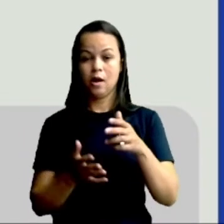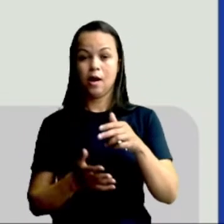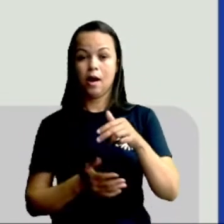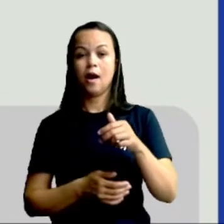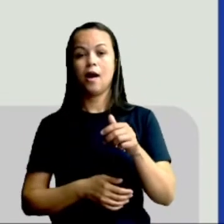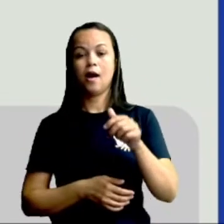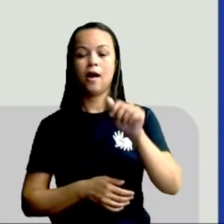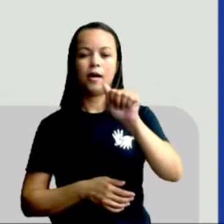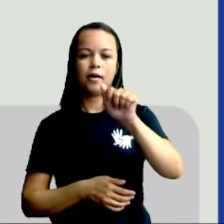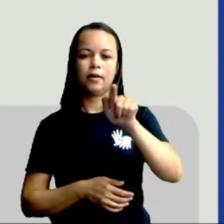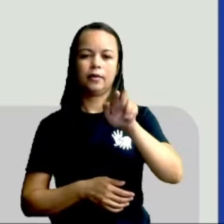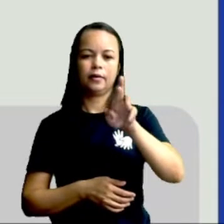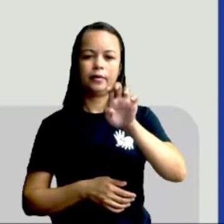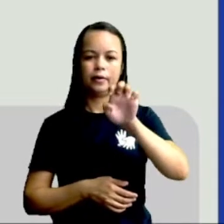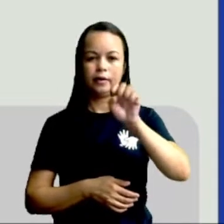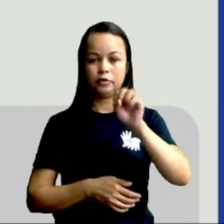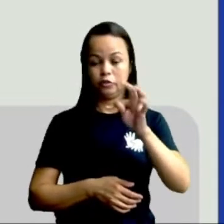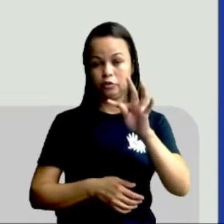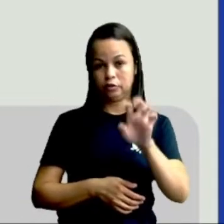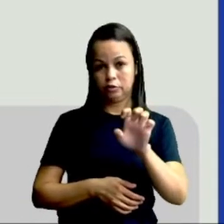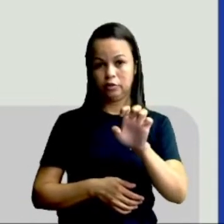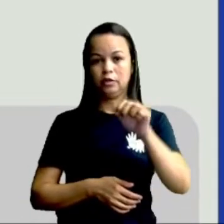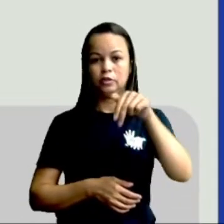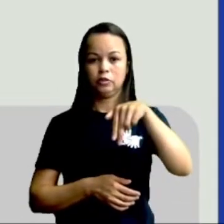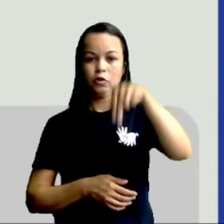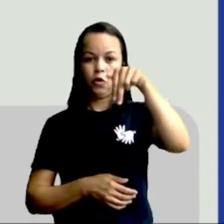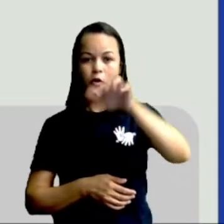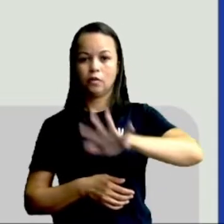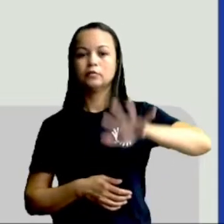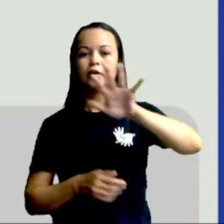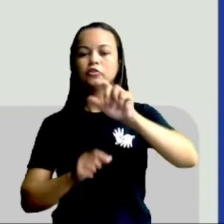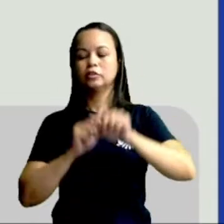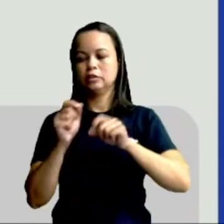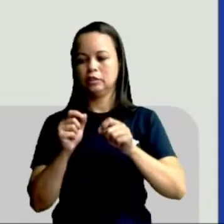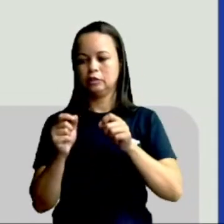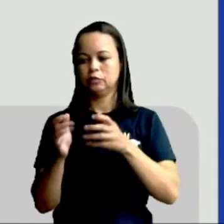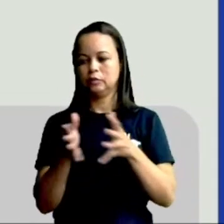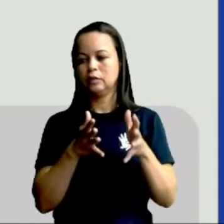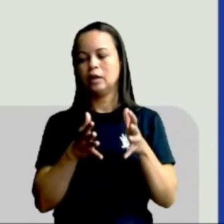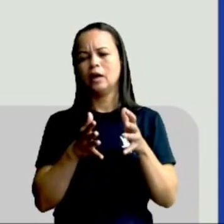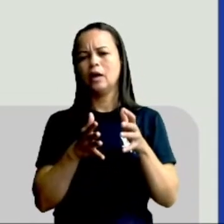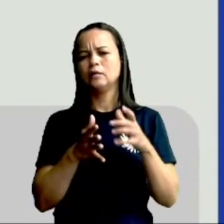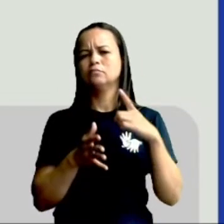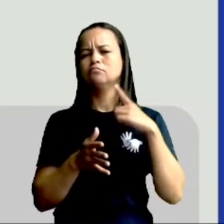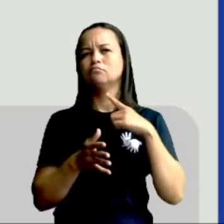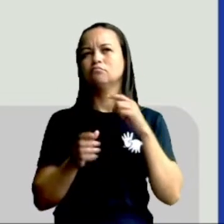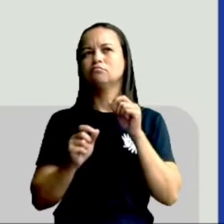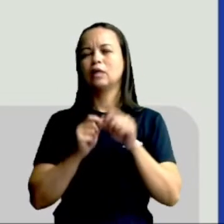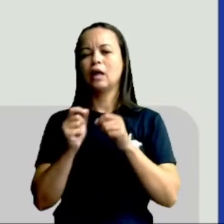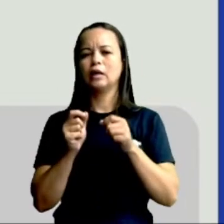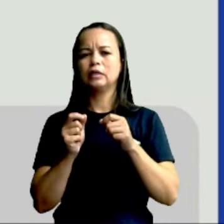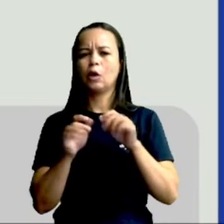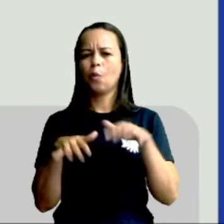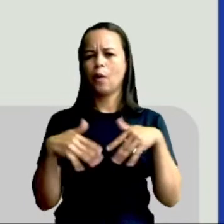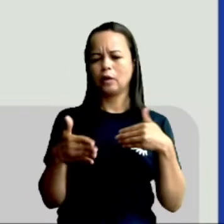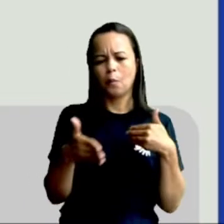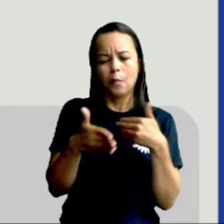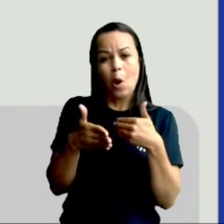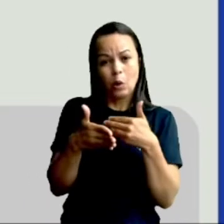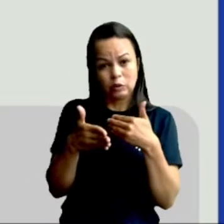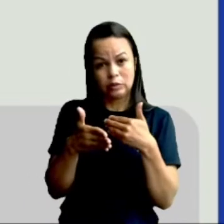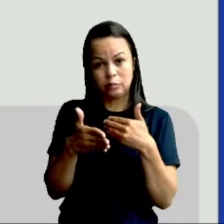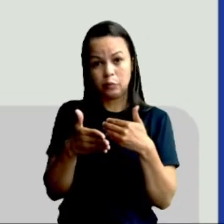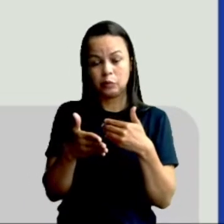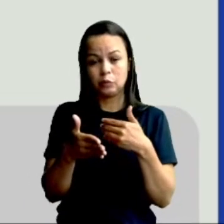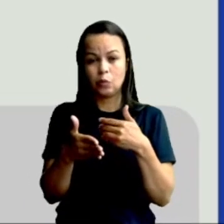de transição entre a zona da mata e o sertão, tá bom? Ou seja, o Agreste Nordestino não é nem tão perto do mar,